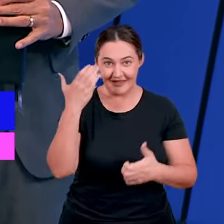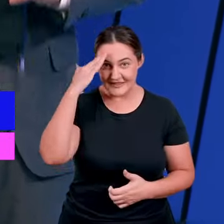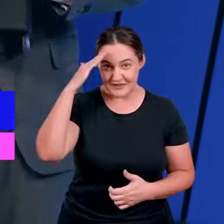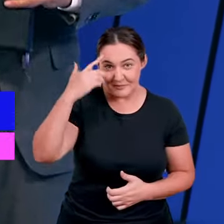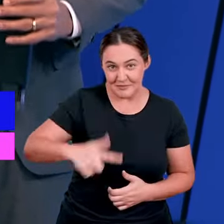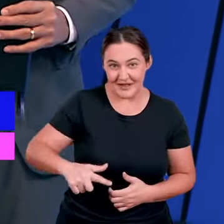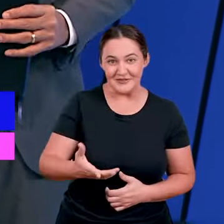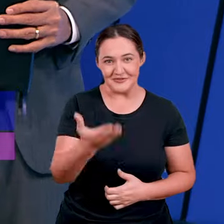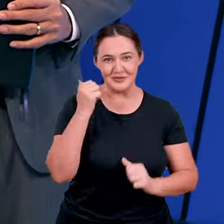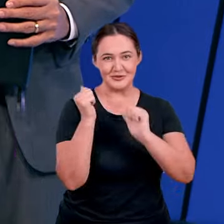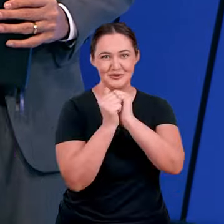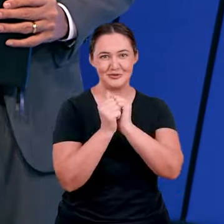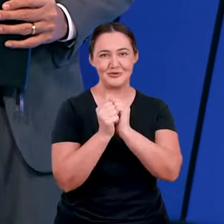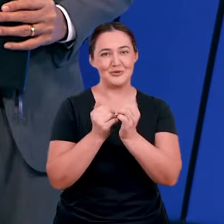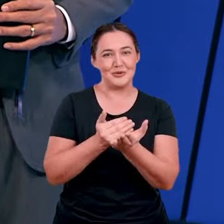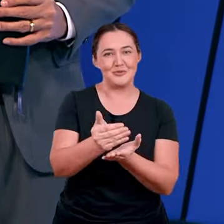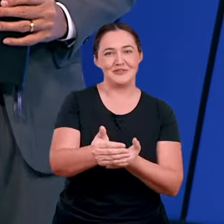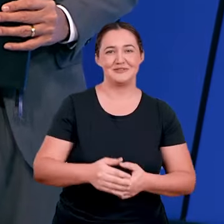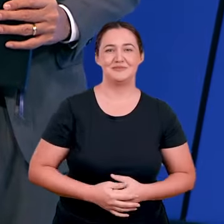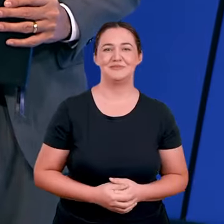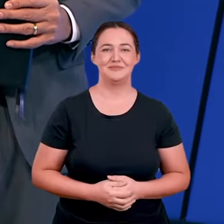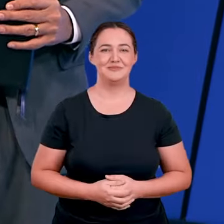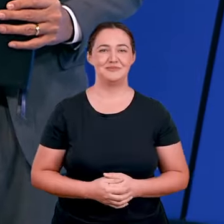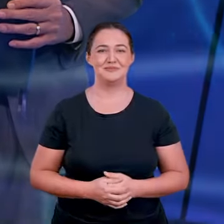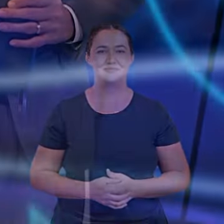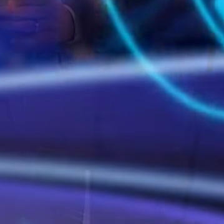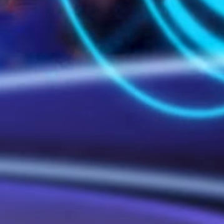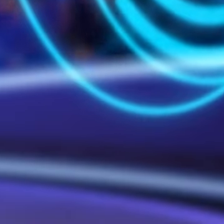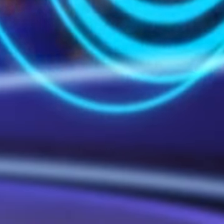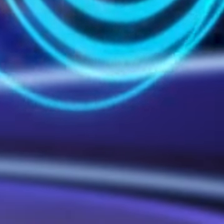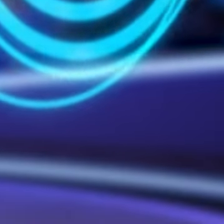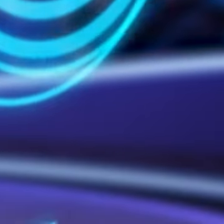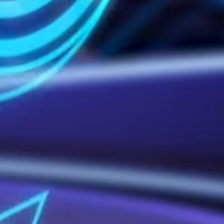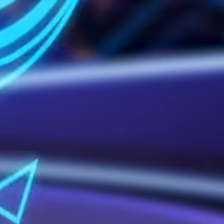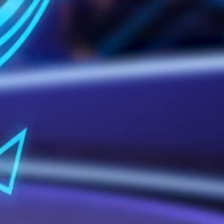isso mais? Fica comigo, a Arena do Futuro está só começando.